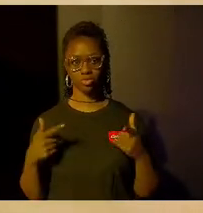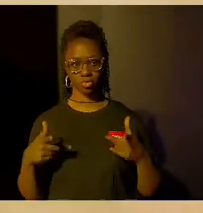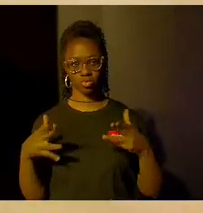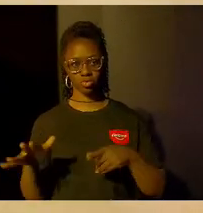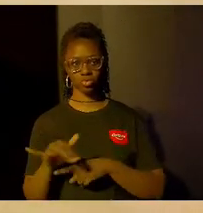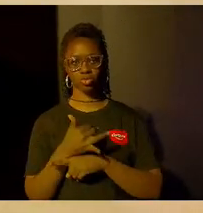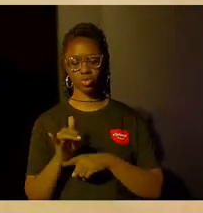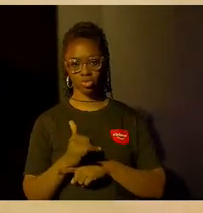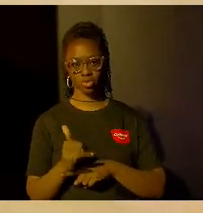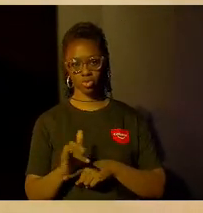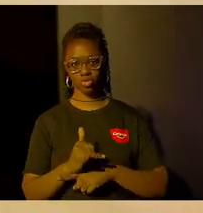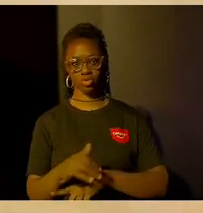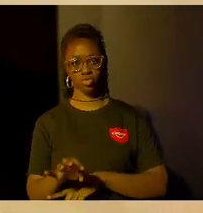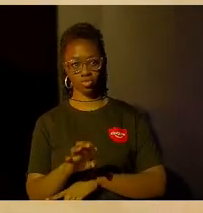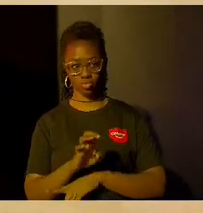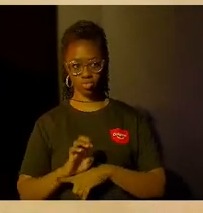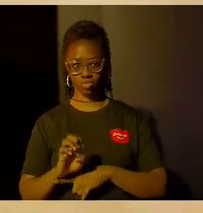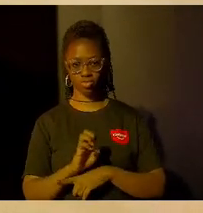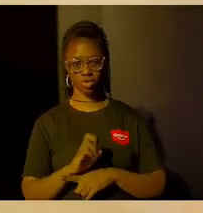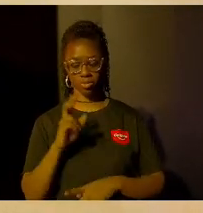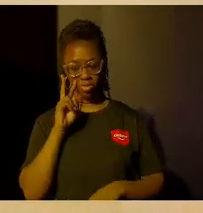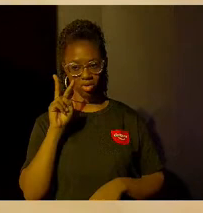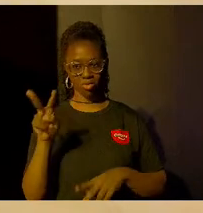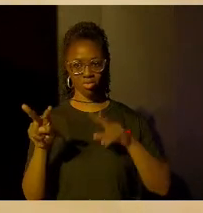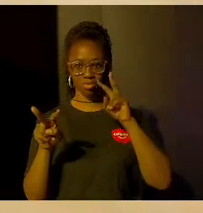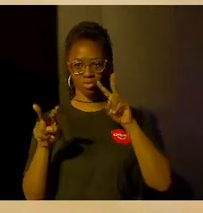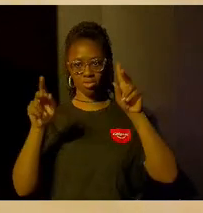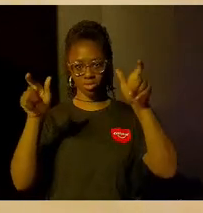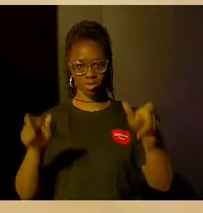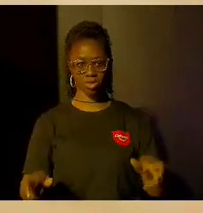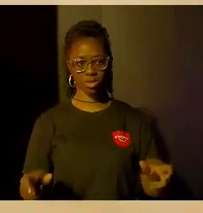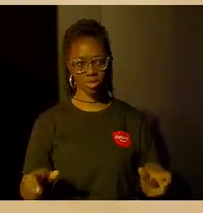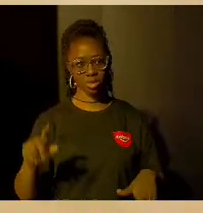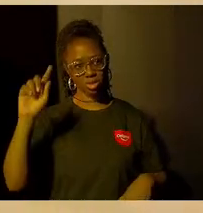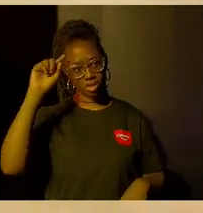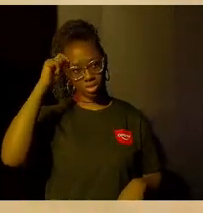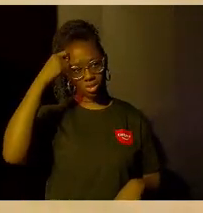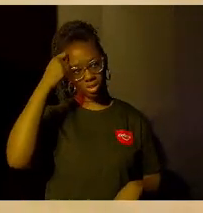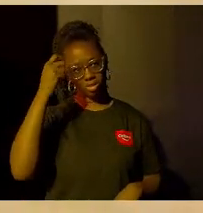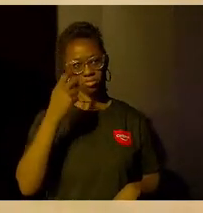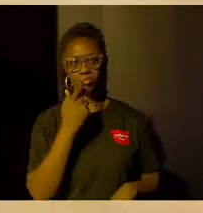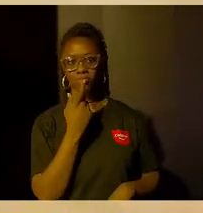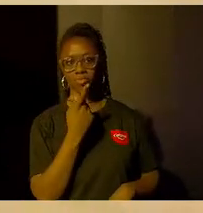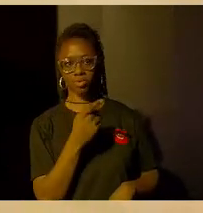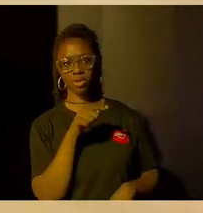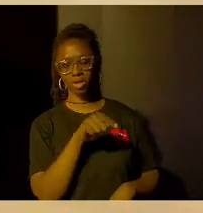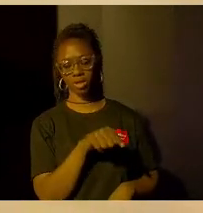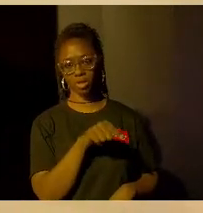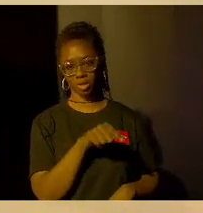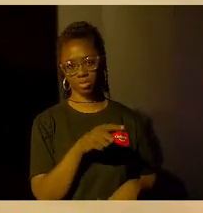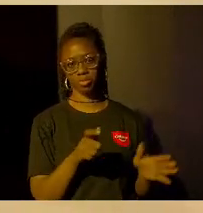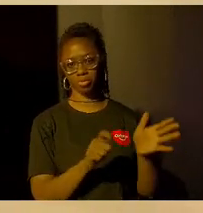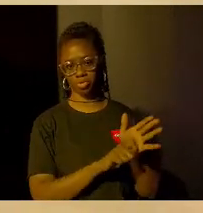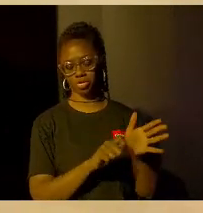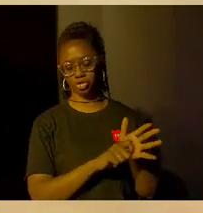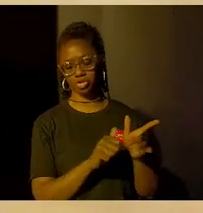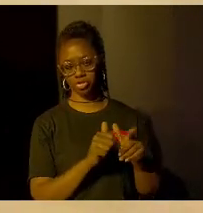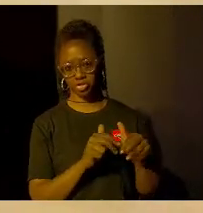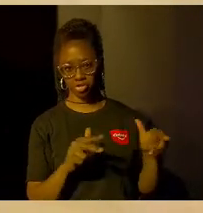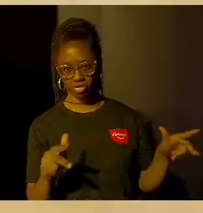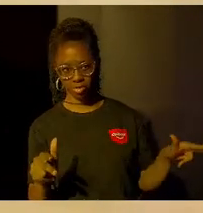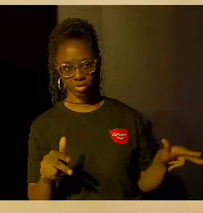para pessoas pretas é ou dizer que ela tá Envolvida com drogas né então